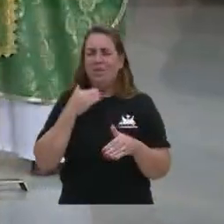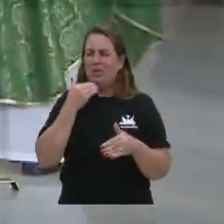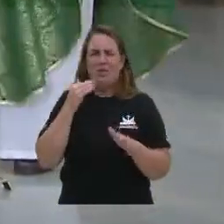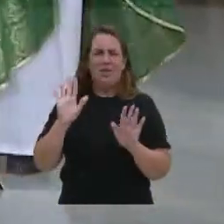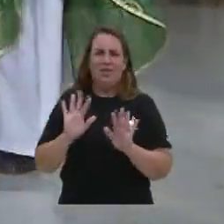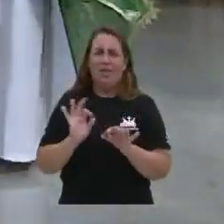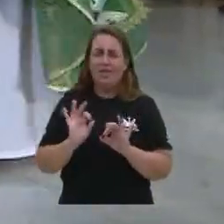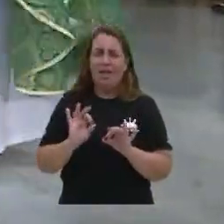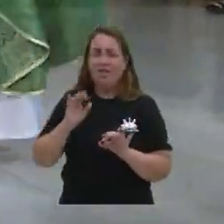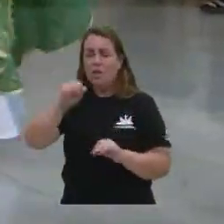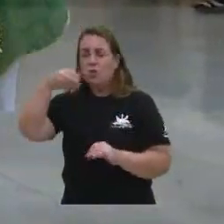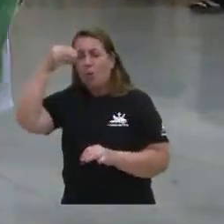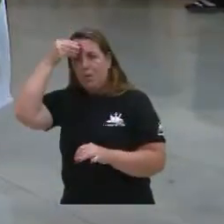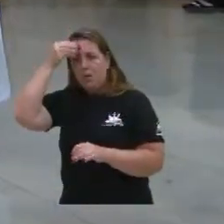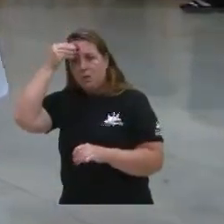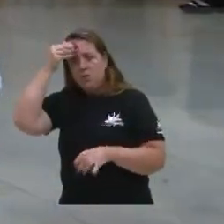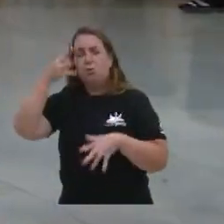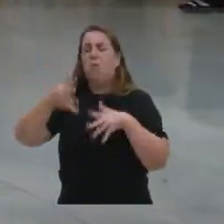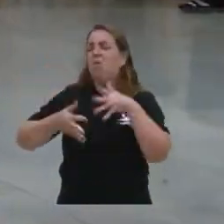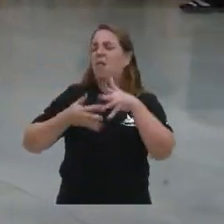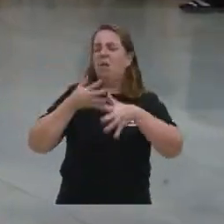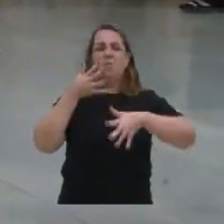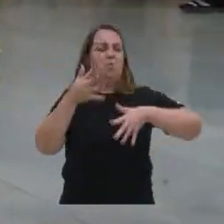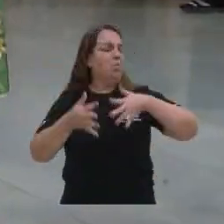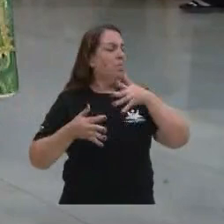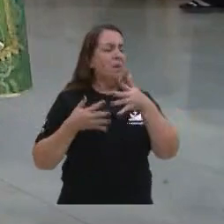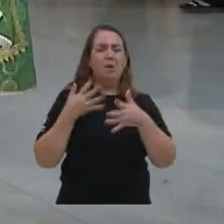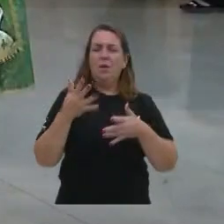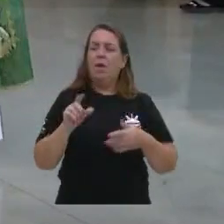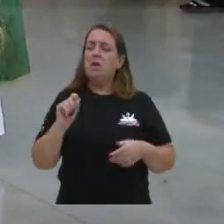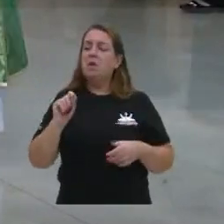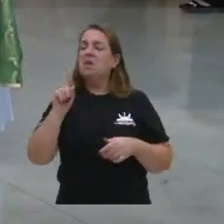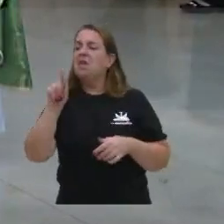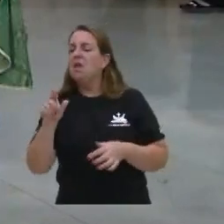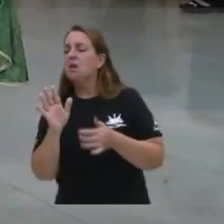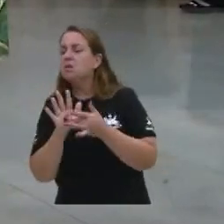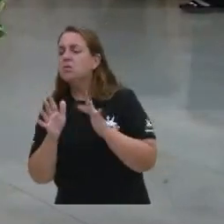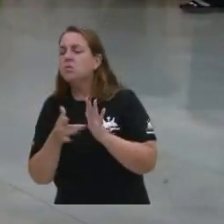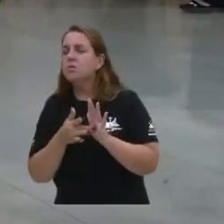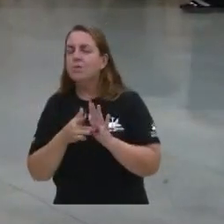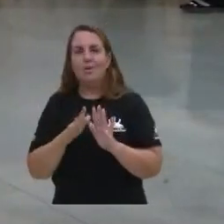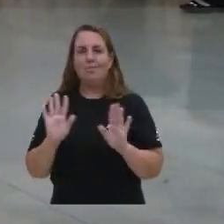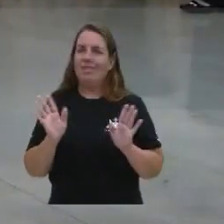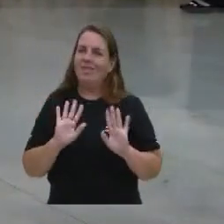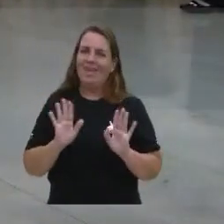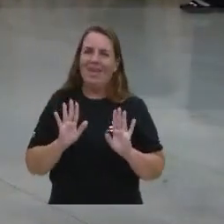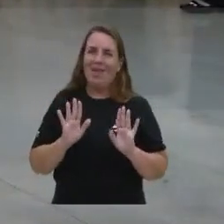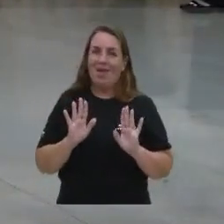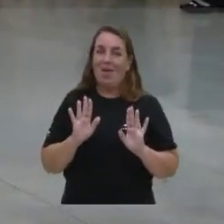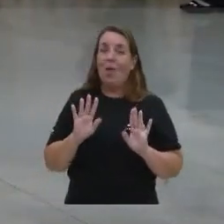João Batista fazer um discurso empolgadíssimo quem era Jesus. Vão lá.